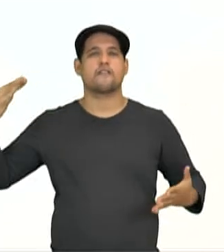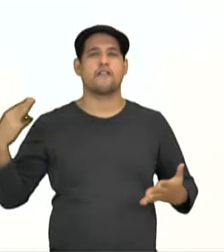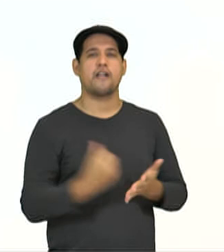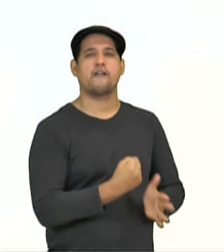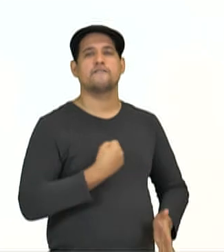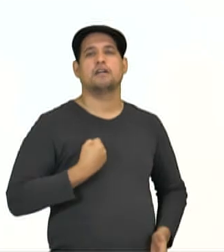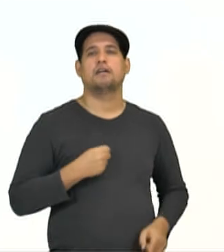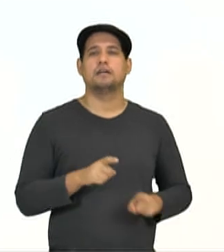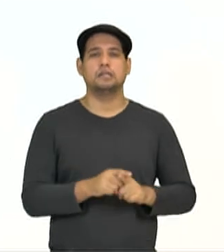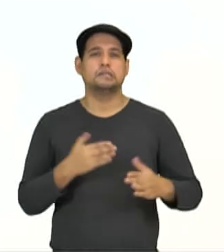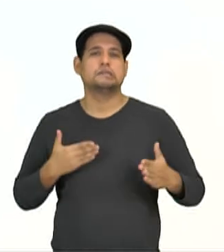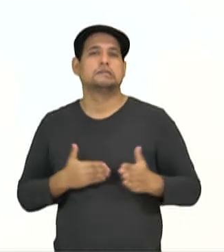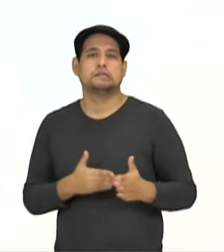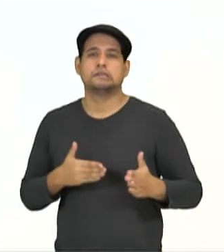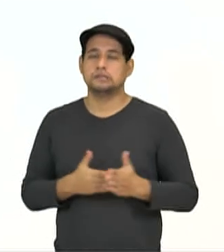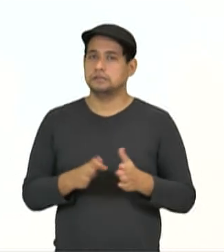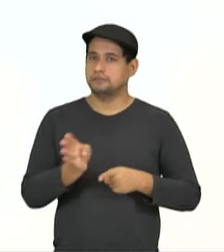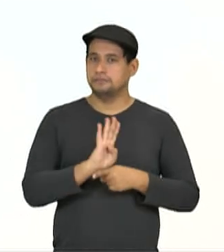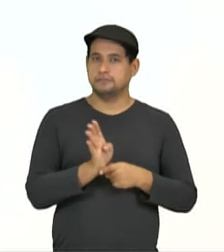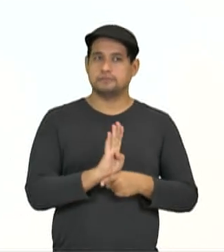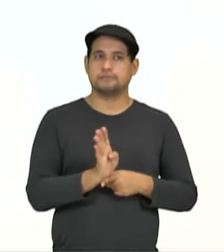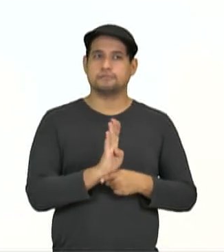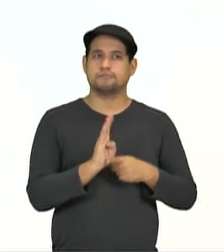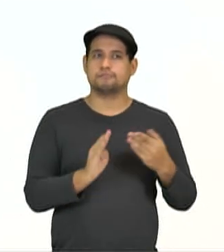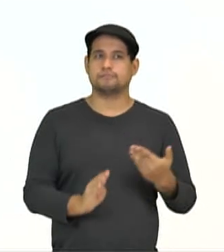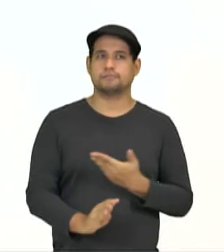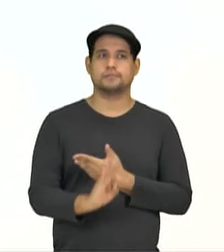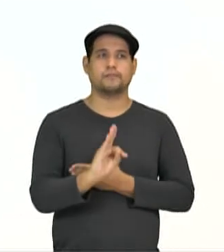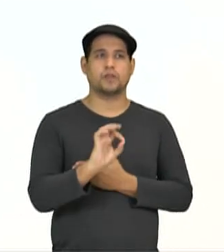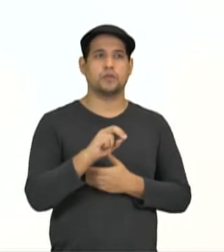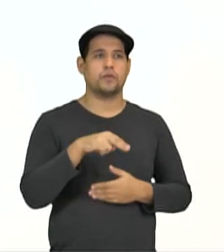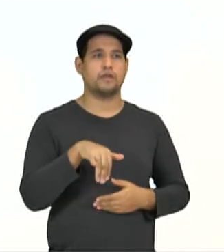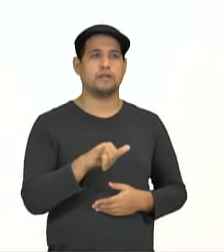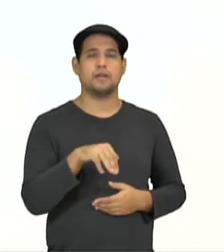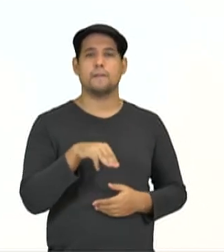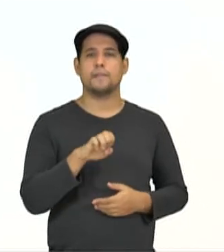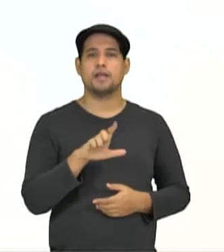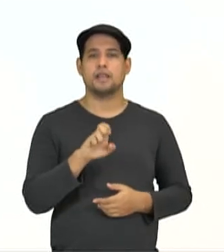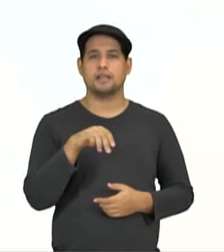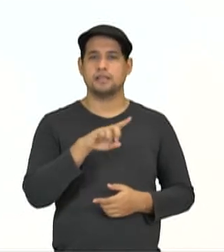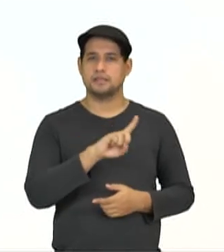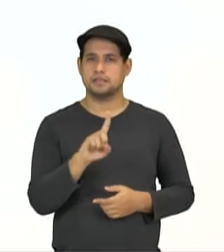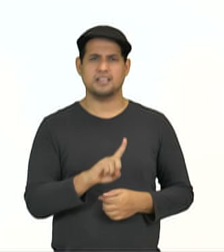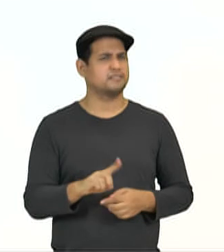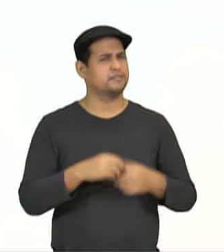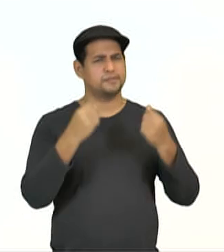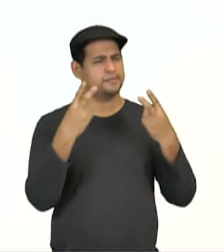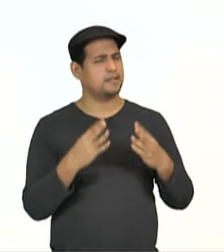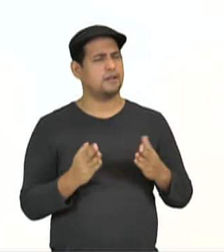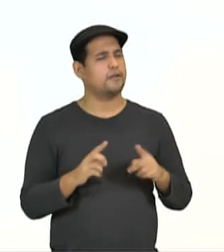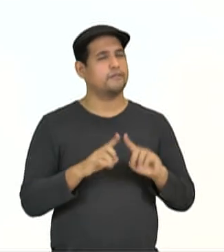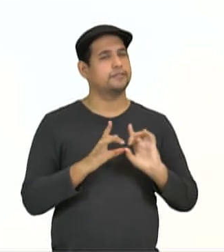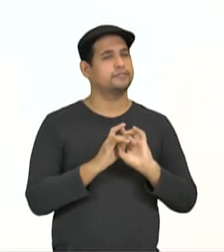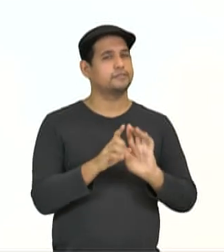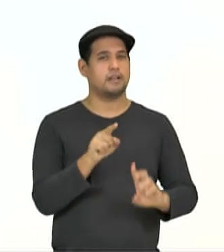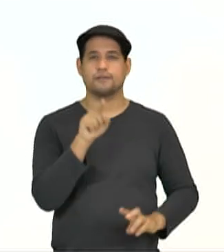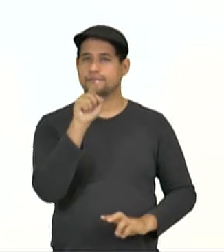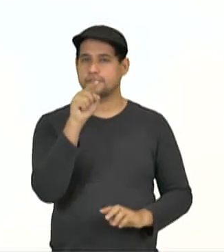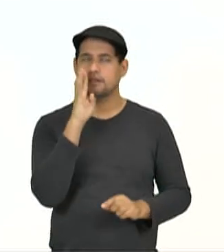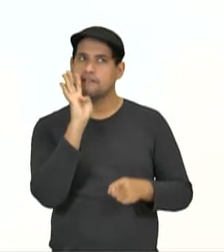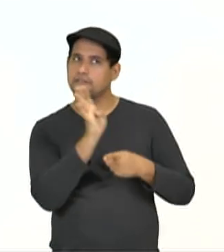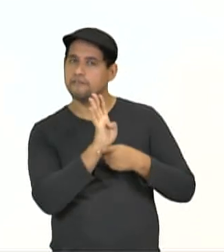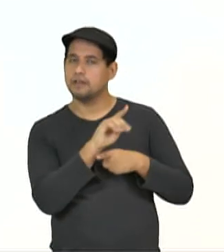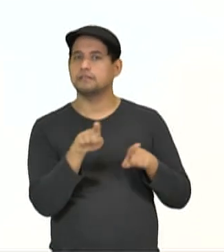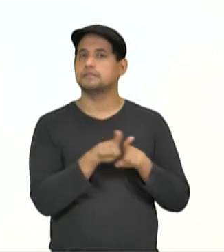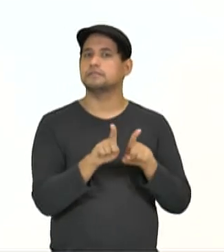os obstáculos, que é o vídeo do Tony Melendez, né? Então não vou dar spoiler sobre esse vídeo, vou deixar que você assista,